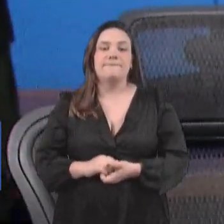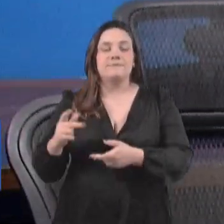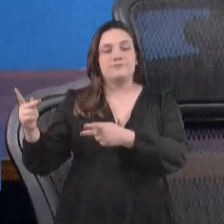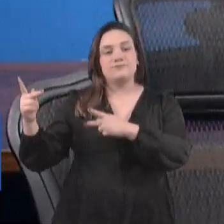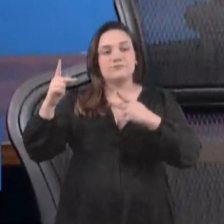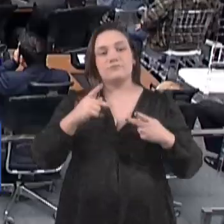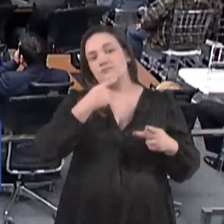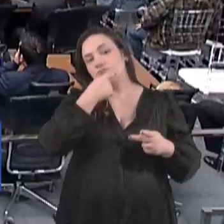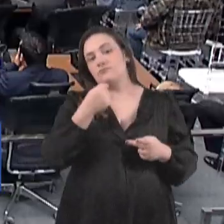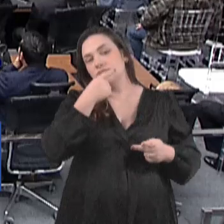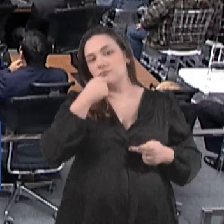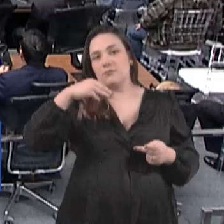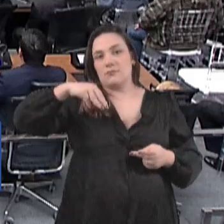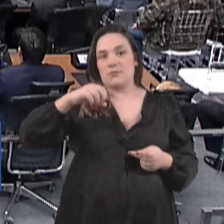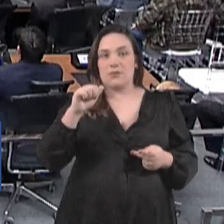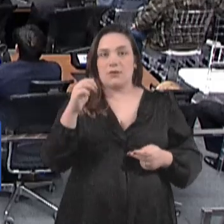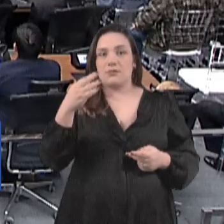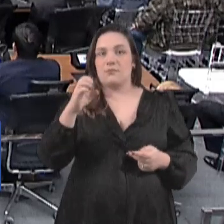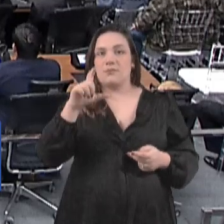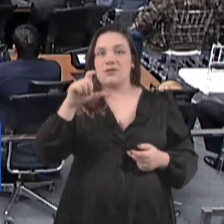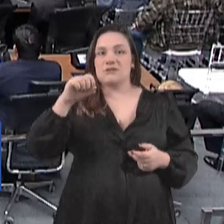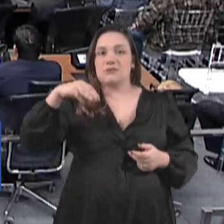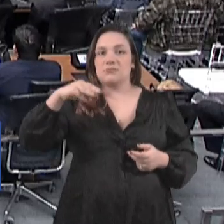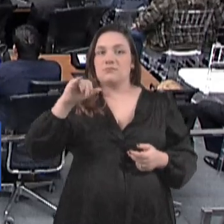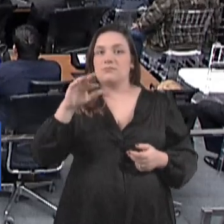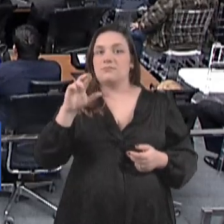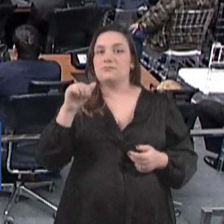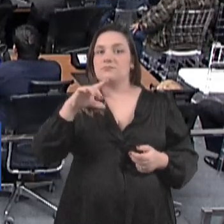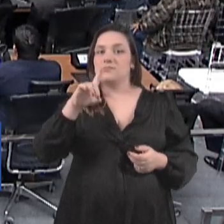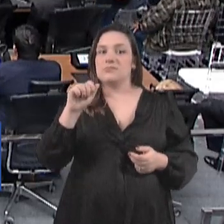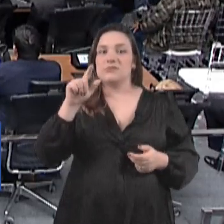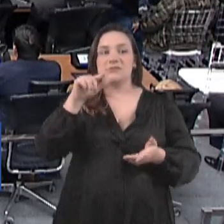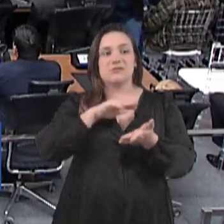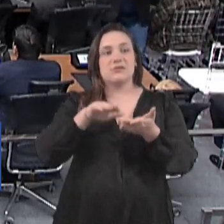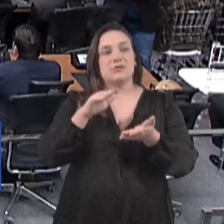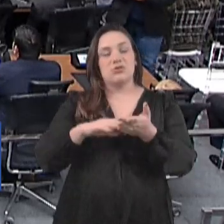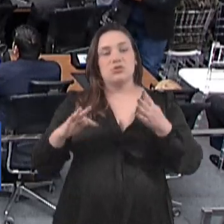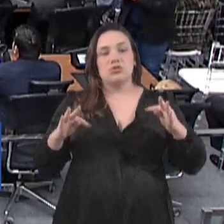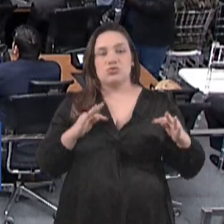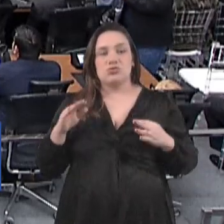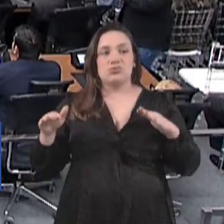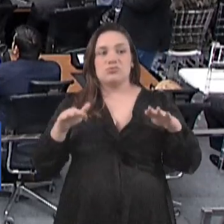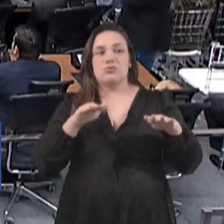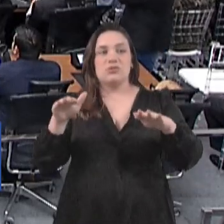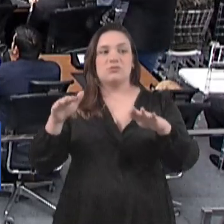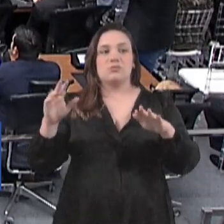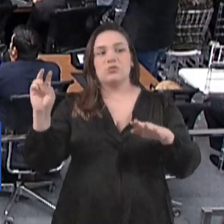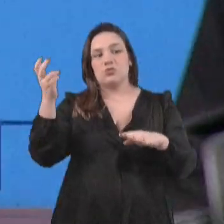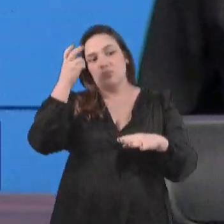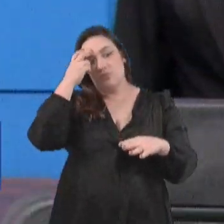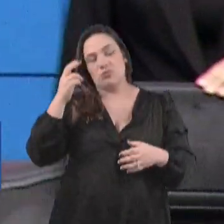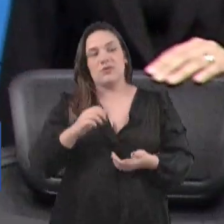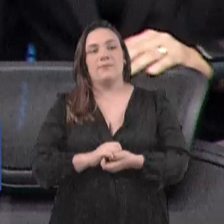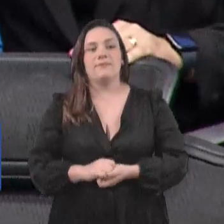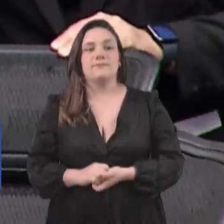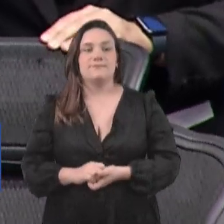Convidamos a sua excelência o senhor Marcelo Ferreira Miranda, secretário de Estado de Turismo, Esporte e Cultura.